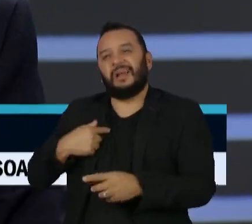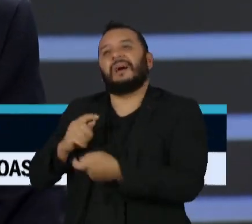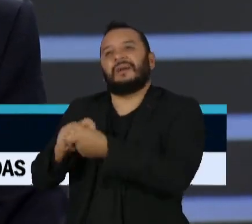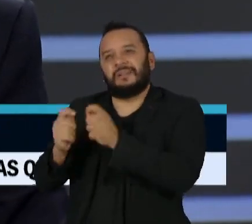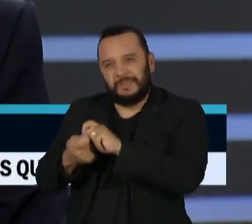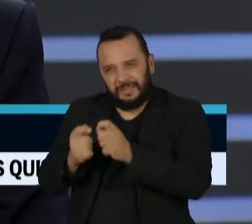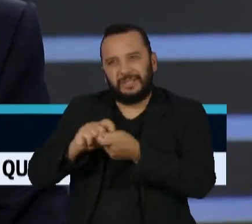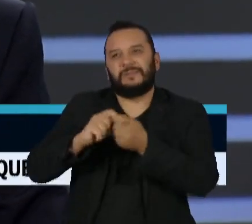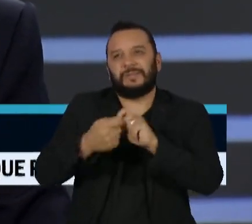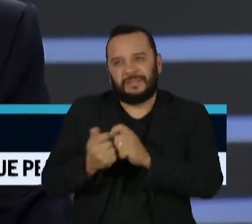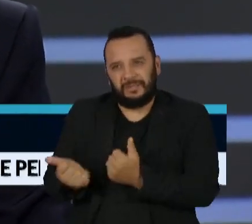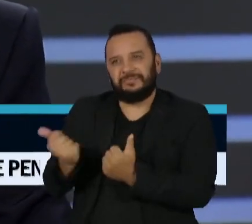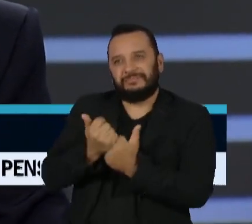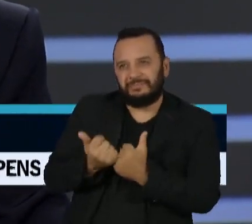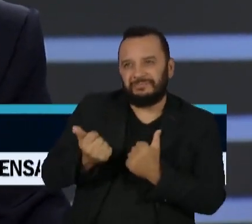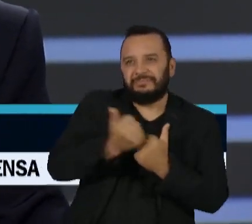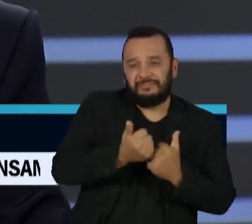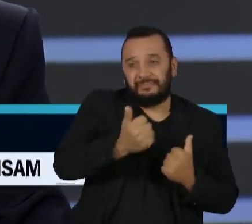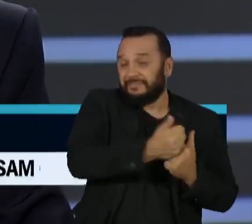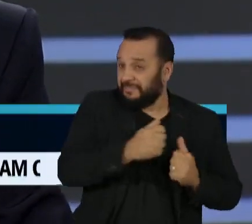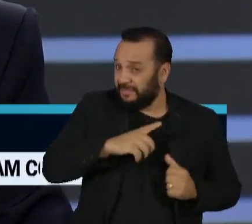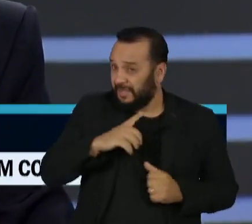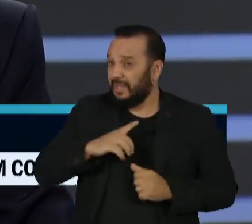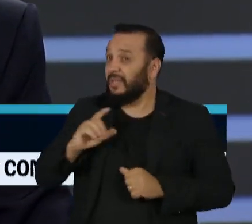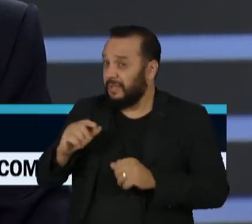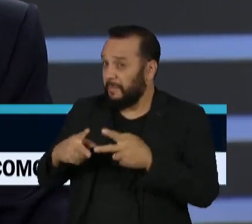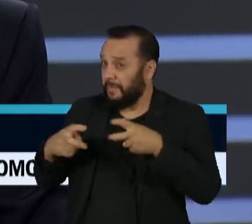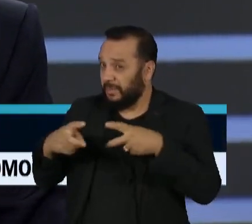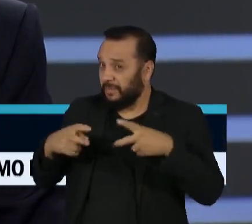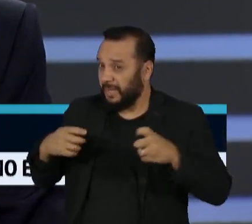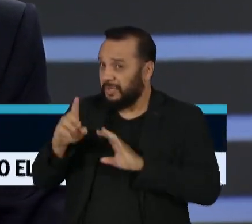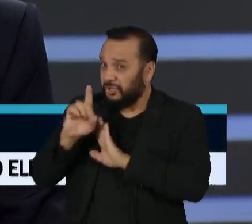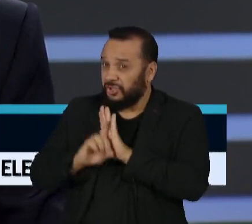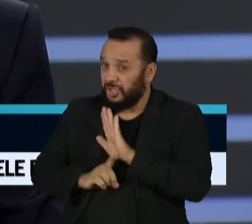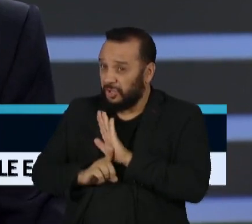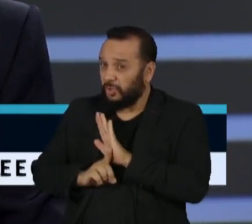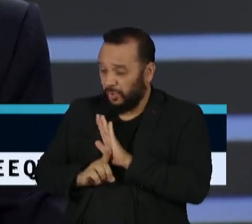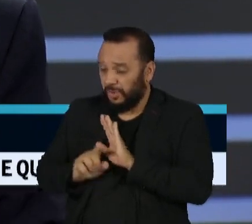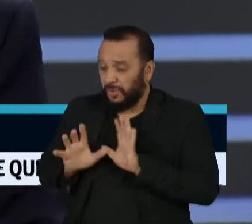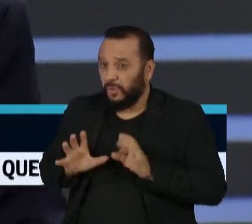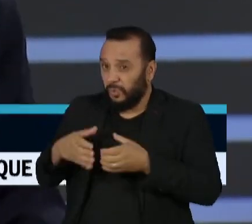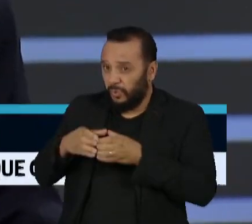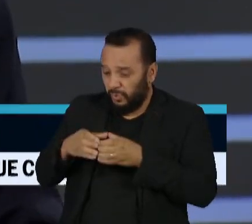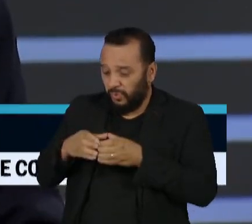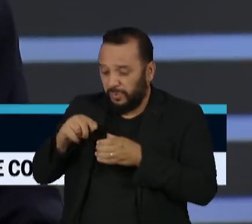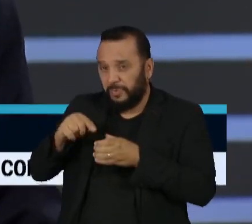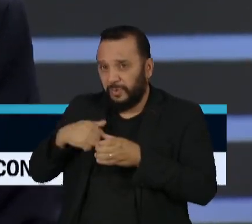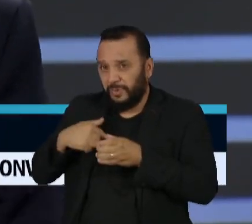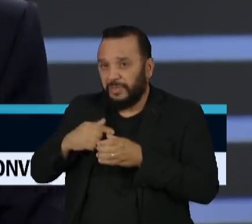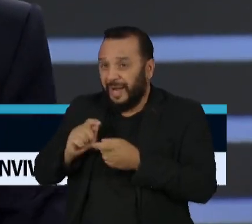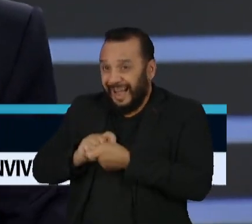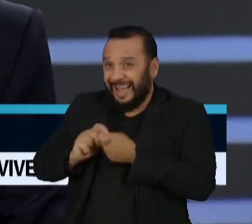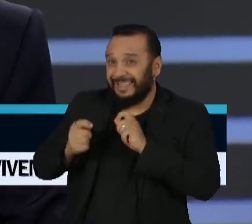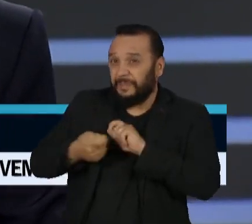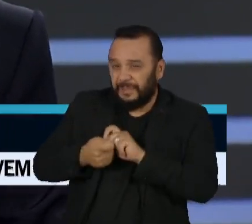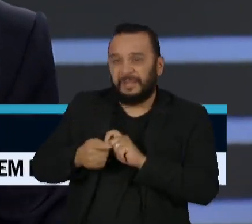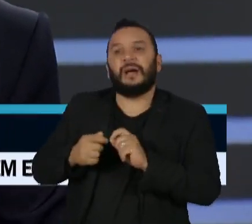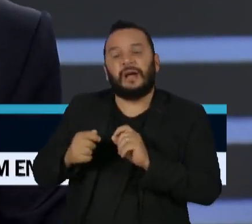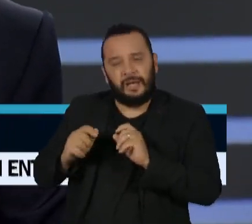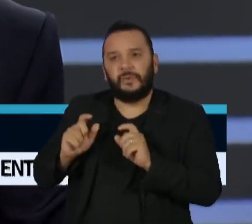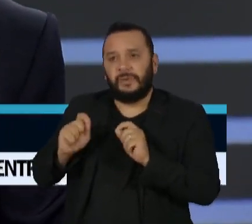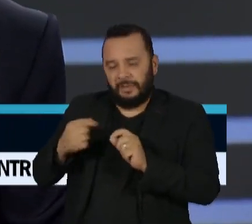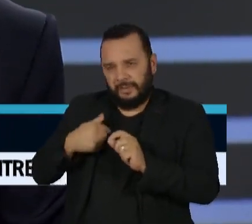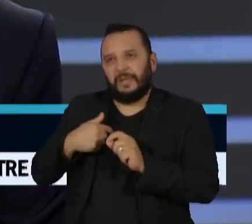Petrobras criou uma Diretoria de transição energética as empresas de energia antes de petróleo virar empresas de energia